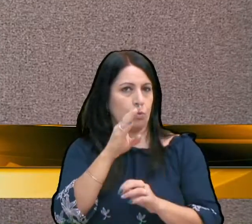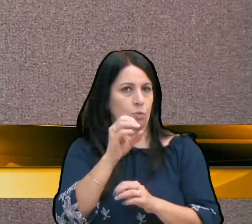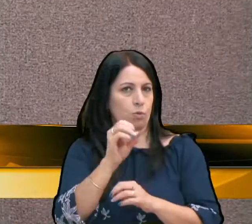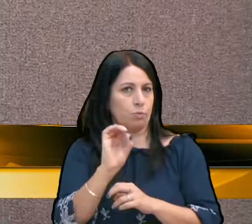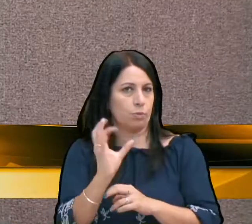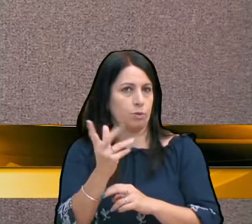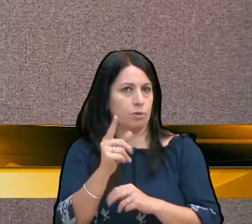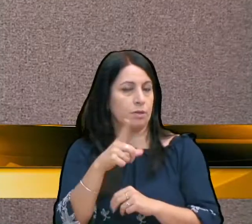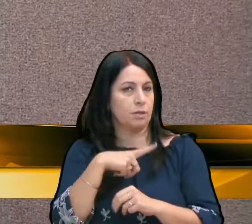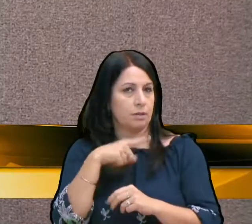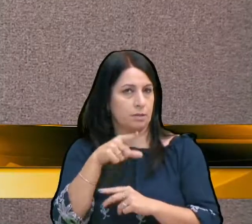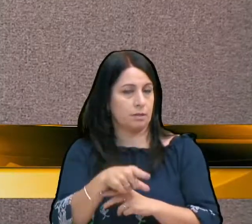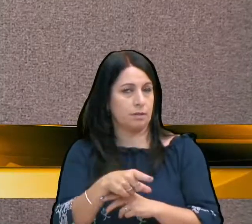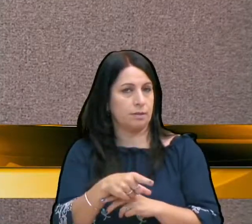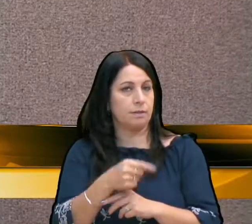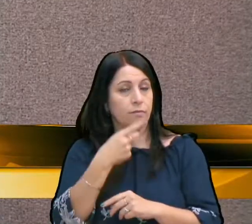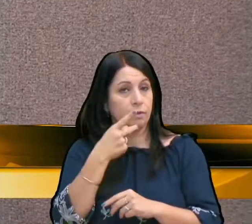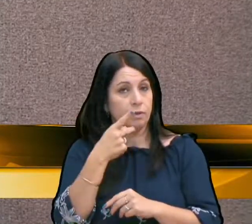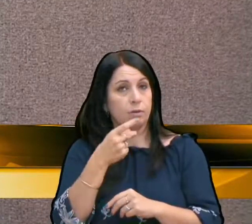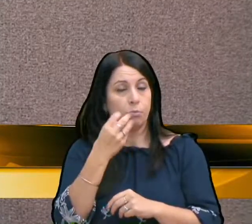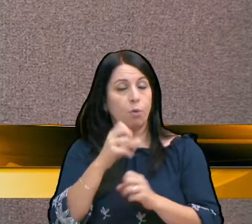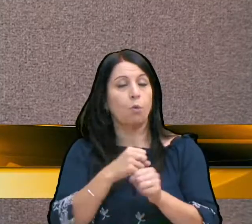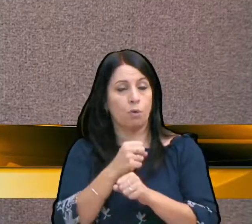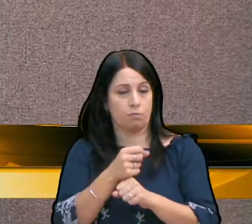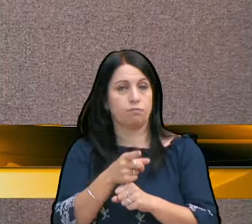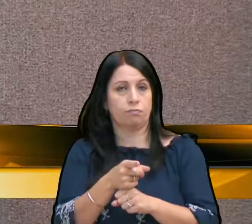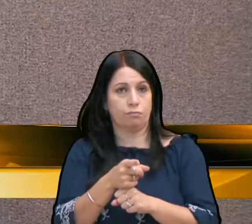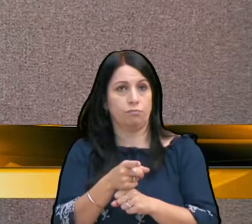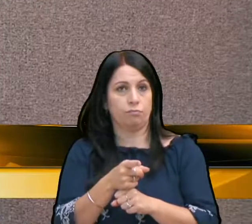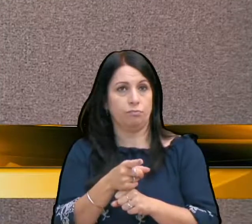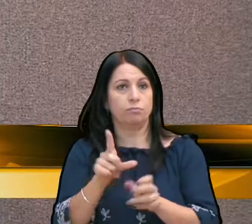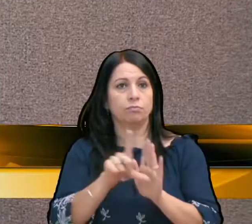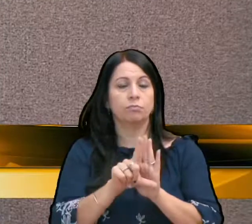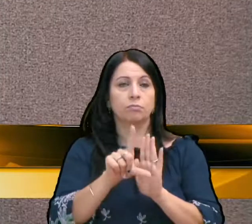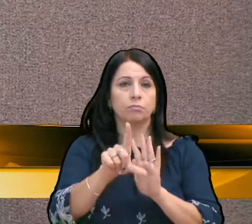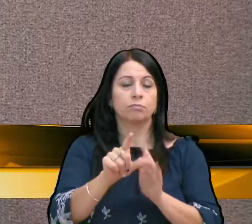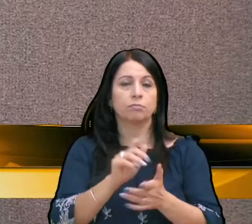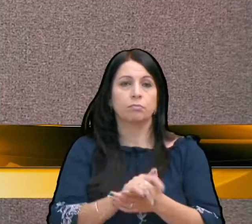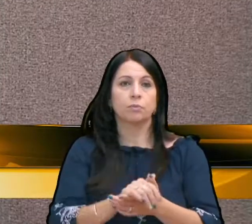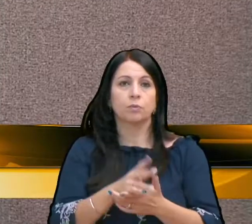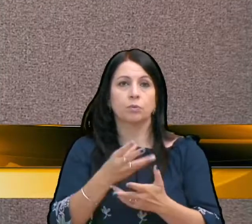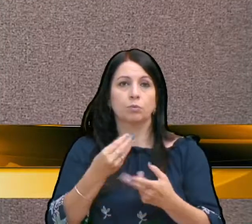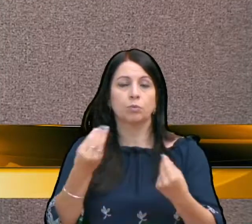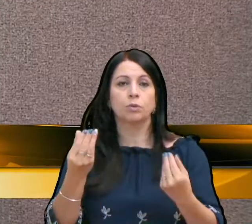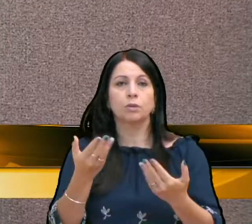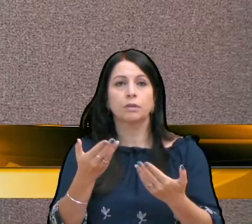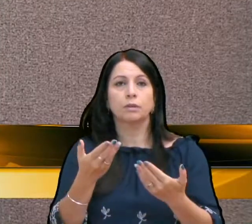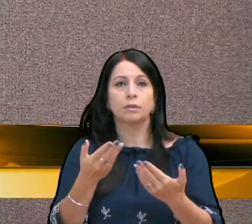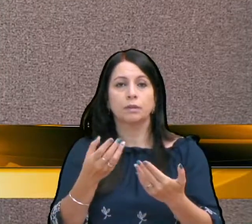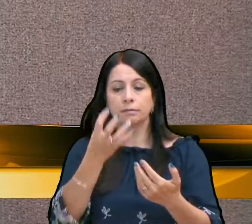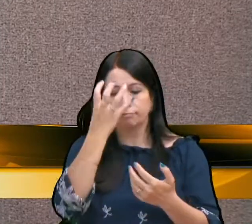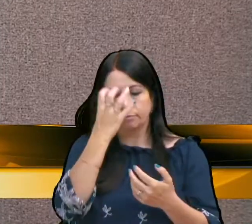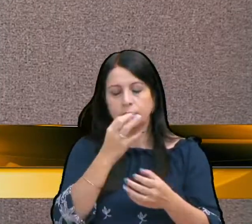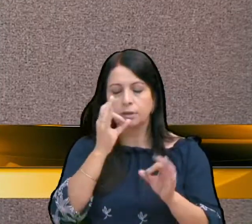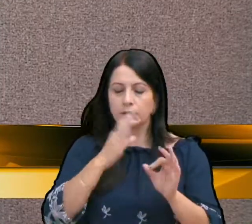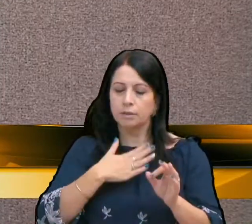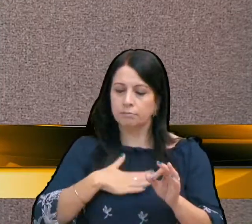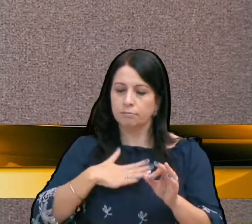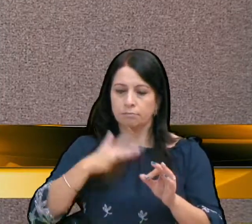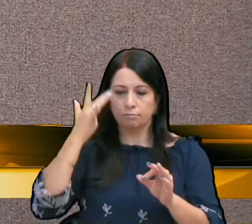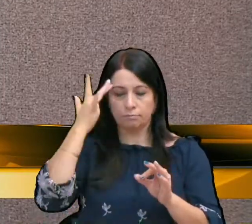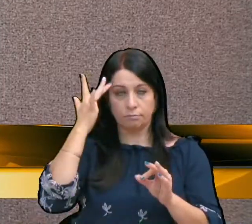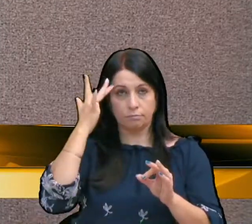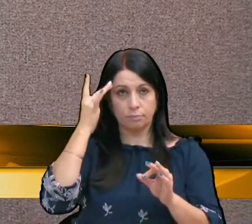Excelência tem. Então, o que eu desejo é que nós tenhamos um bom ano legislativo, com muita serenidade, com muita